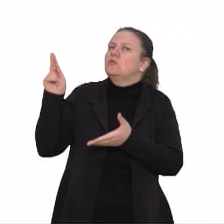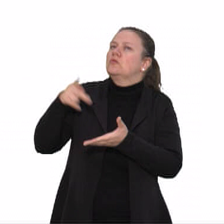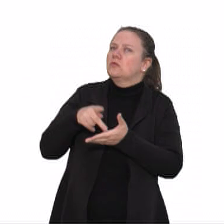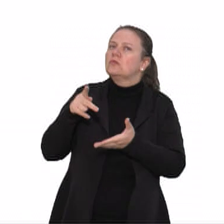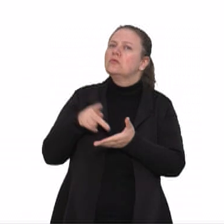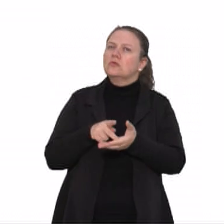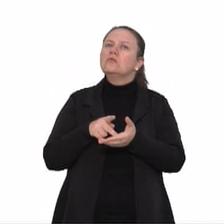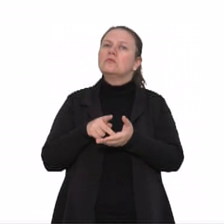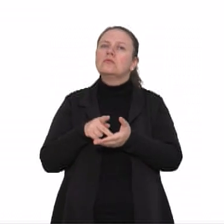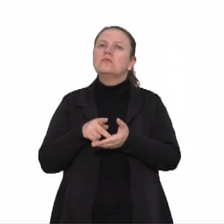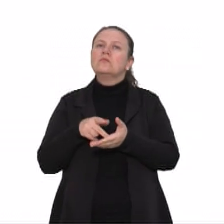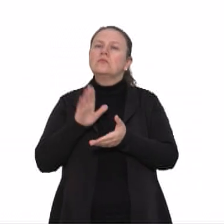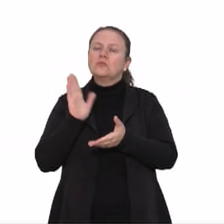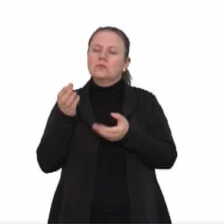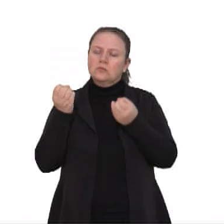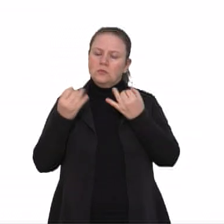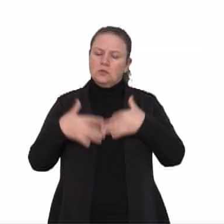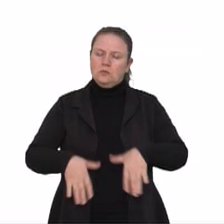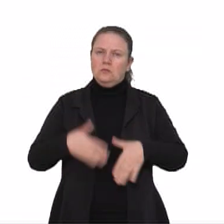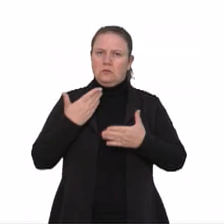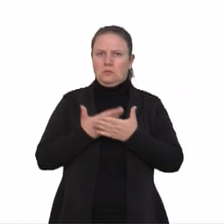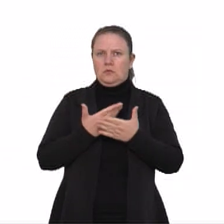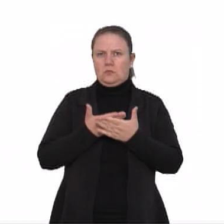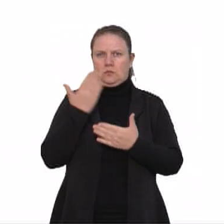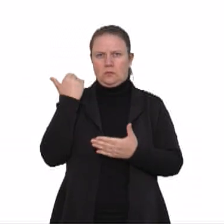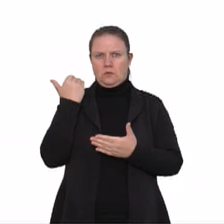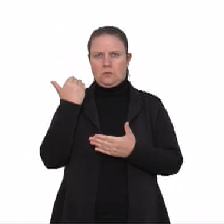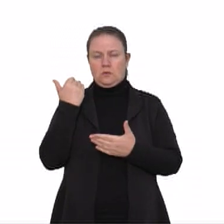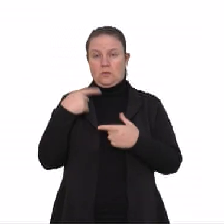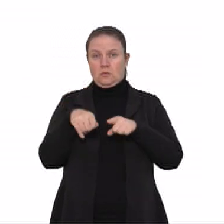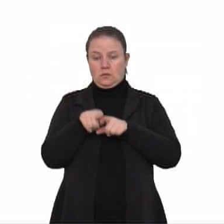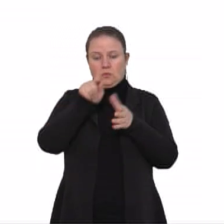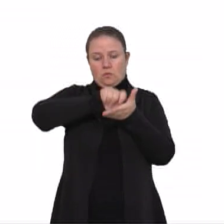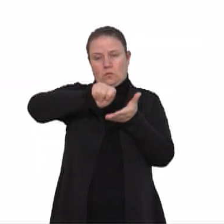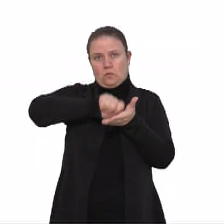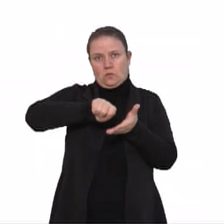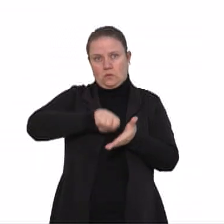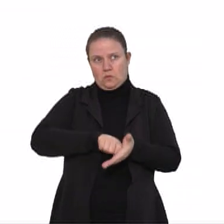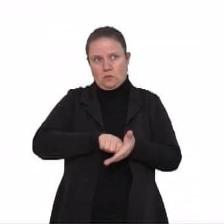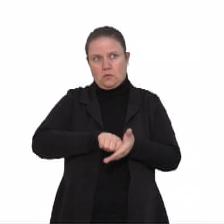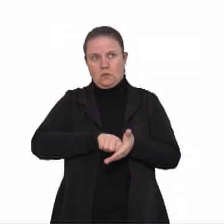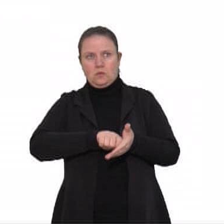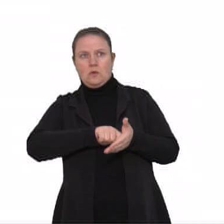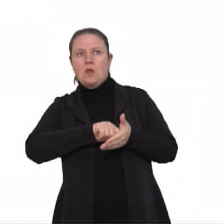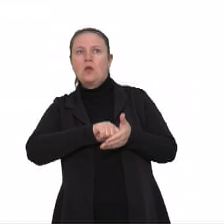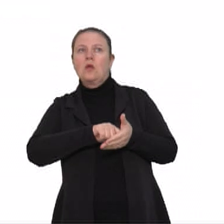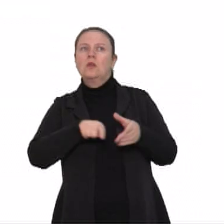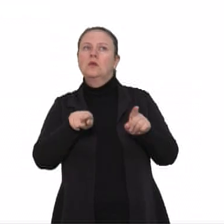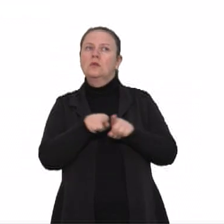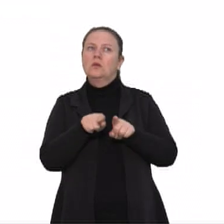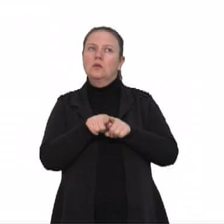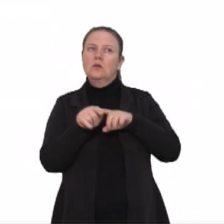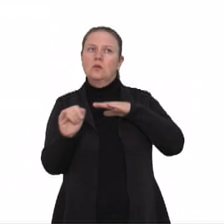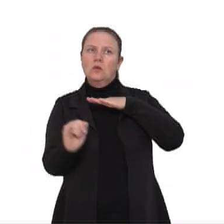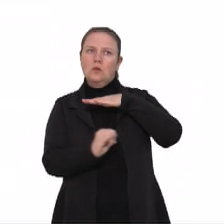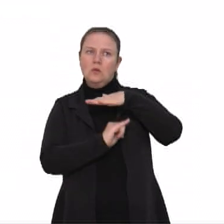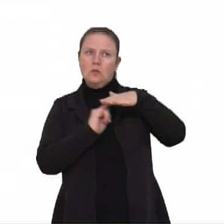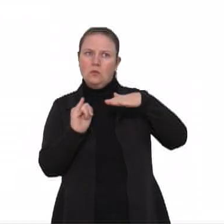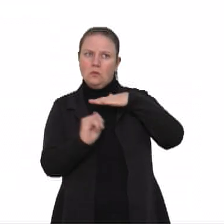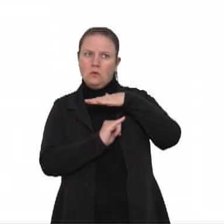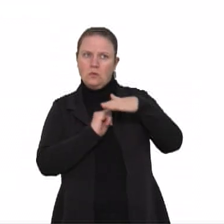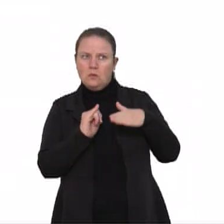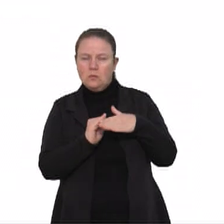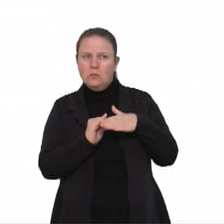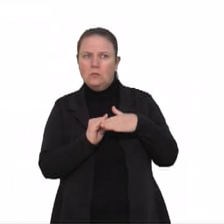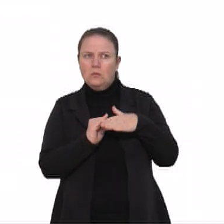comentamos bastante na aula passada sobre isso. É escrito em linguagem formal, utilizando geralmente a primeira pessoa do discurso?